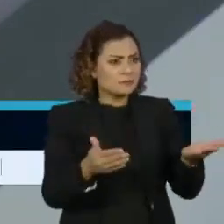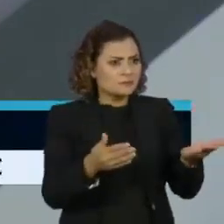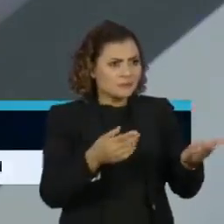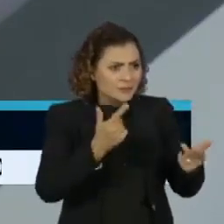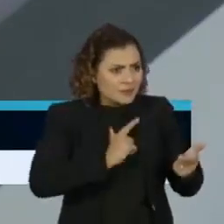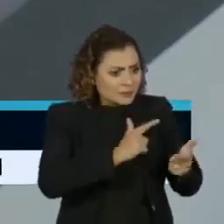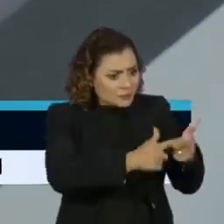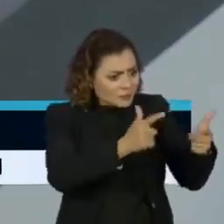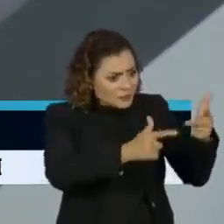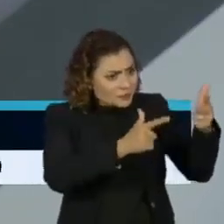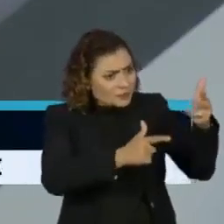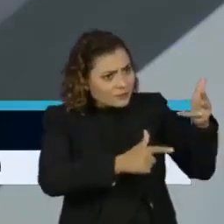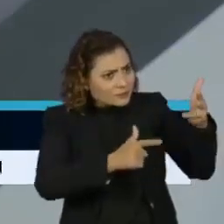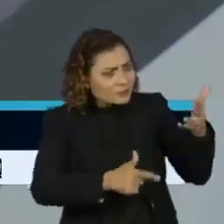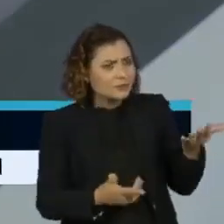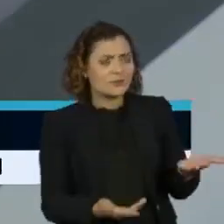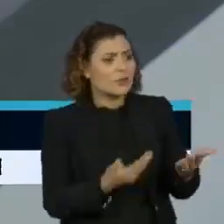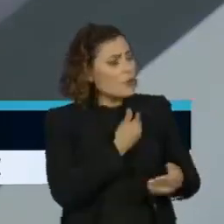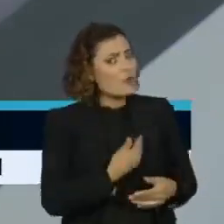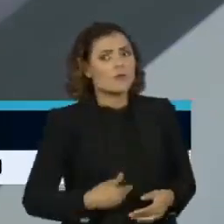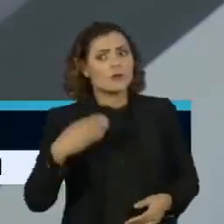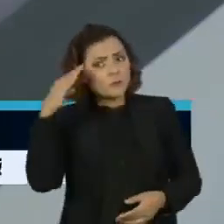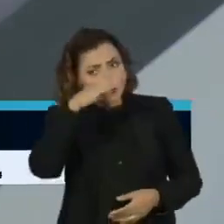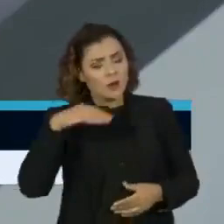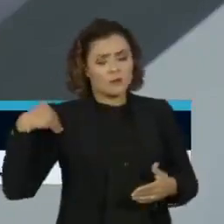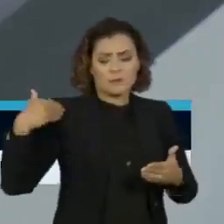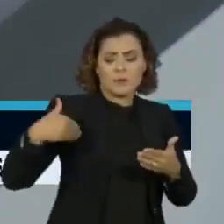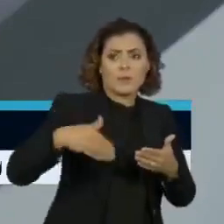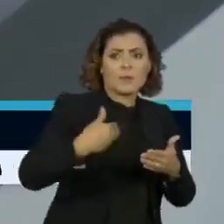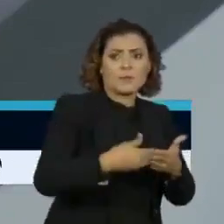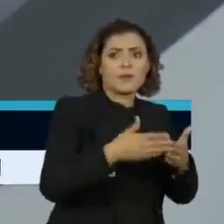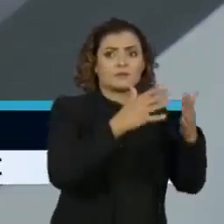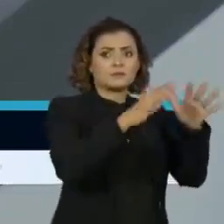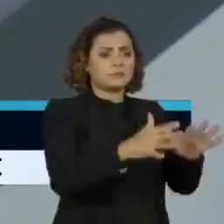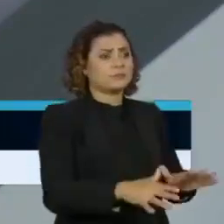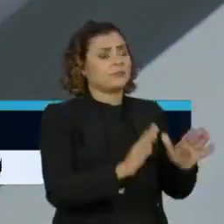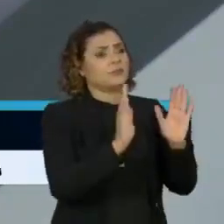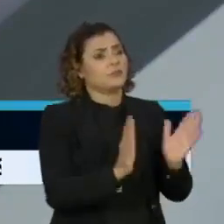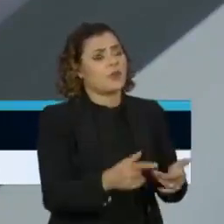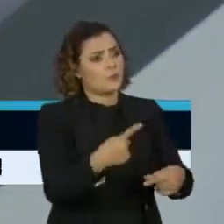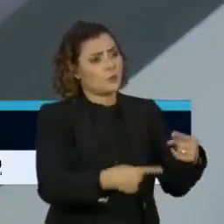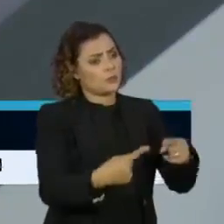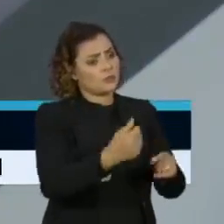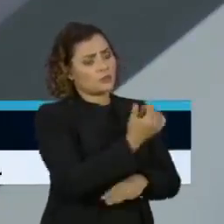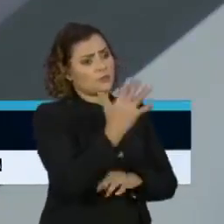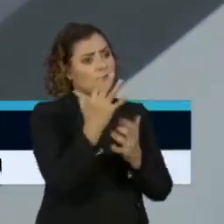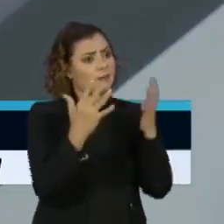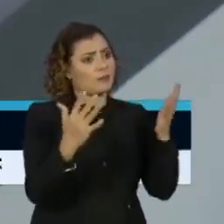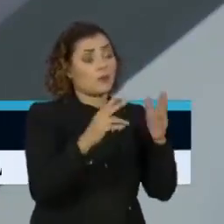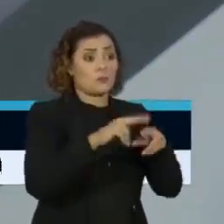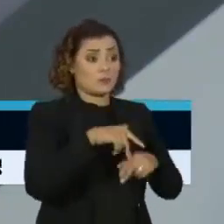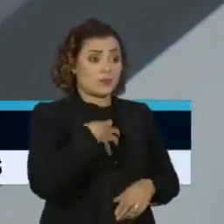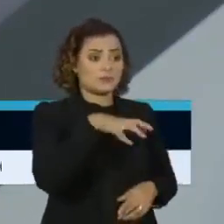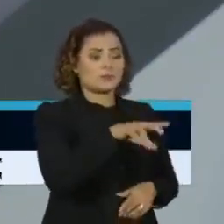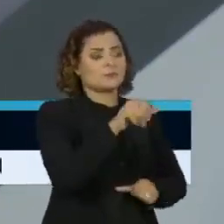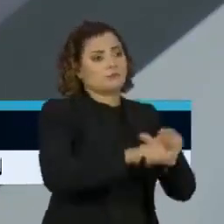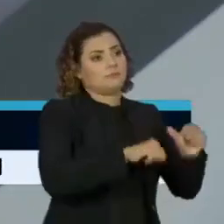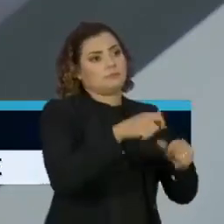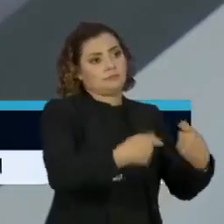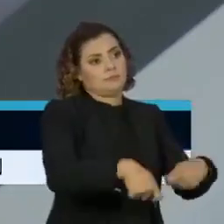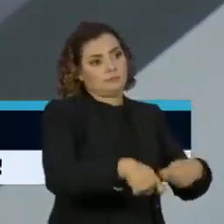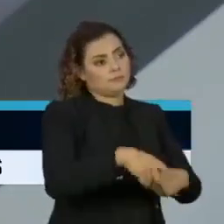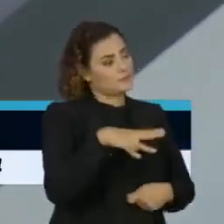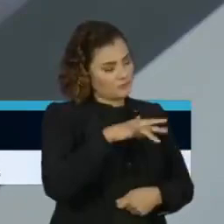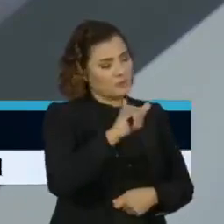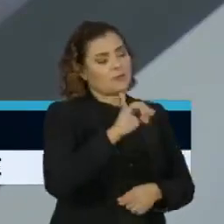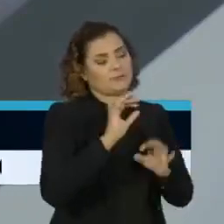para frente, né, tudo que o governo Bolsonaro vem desmantelando de política ambiental. Então, acho que isso vai ter que mudar, senão